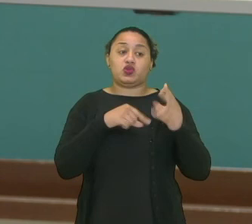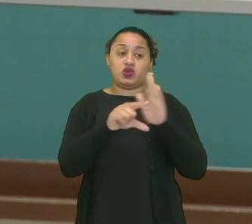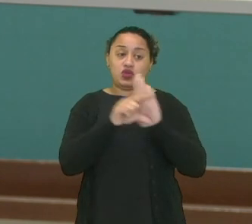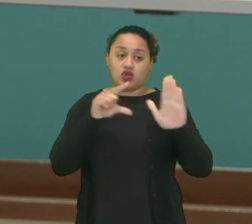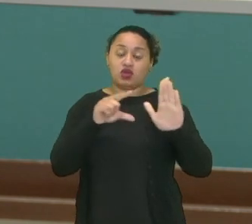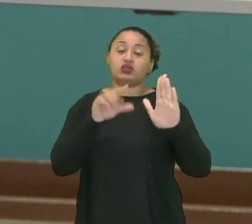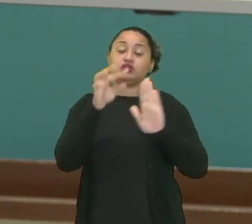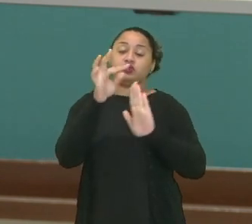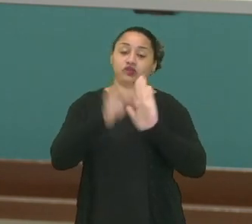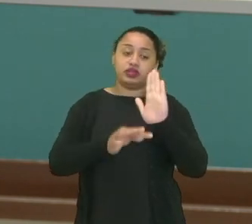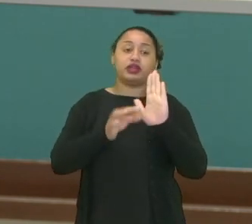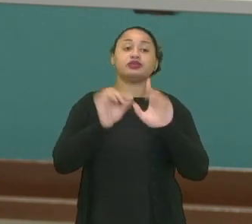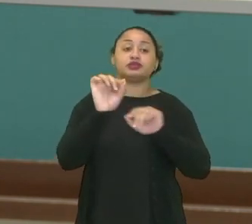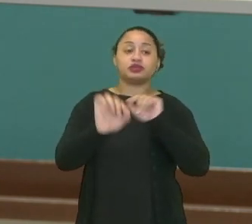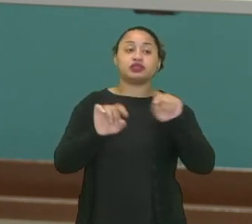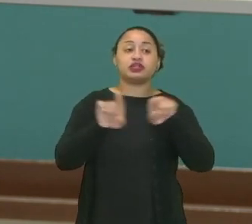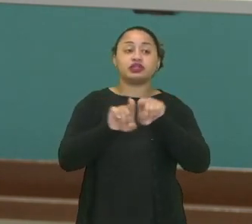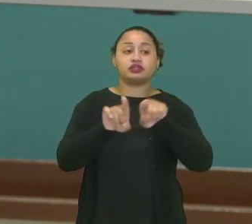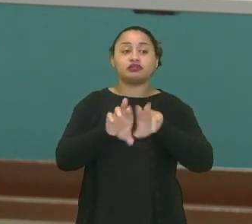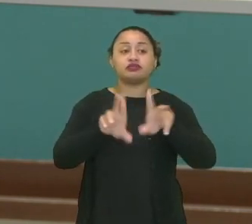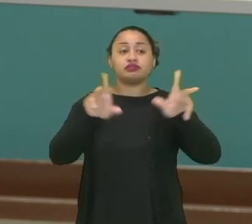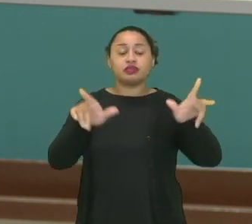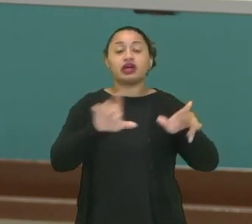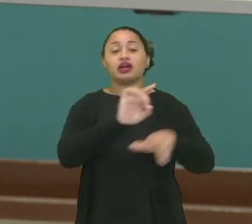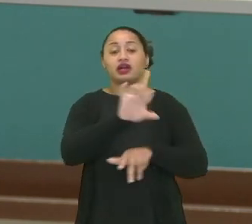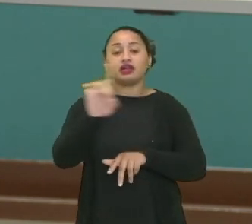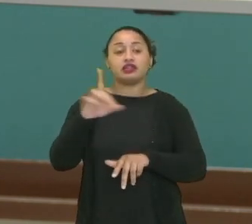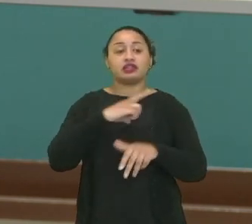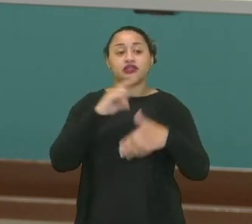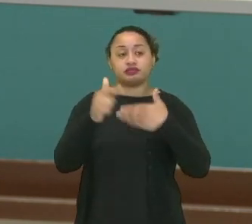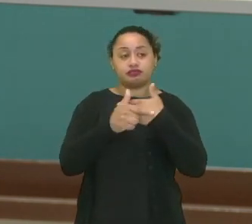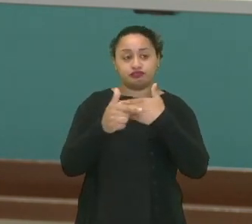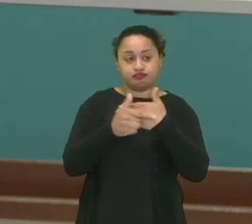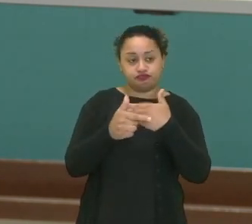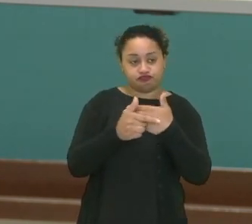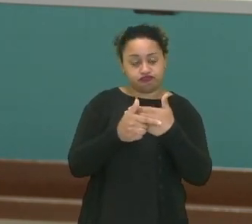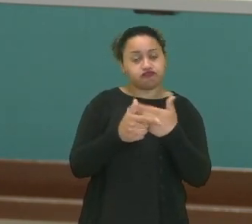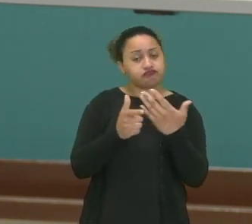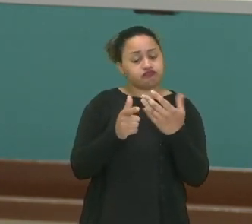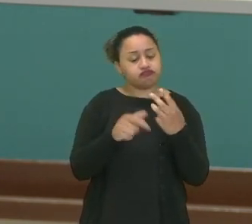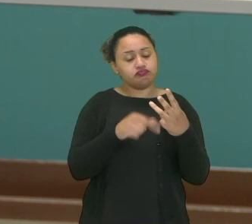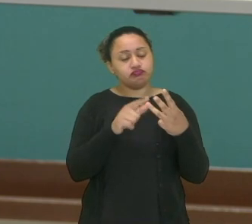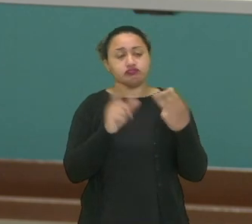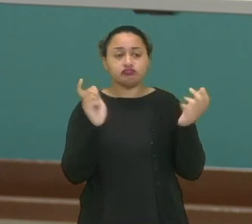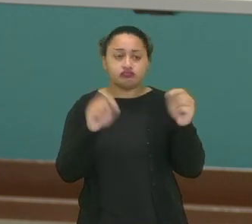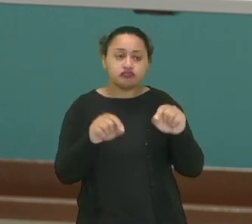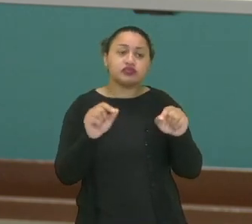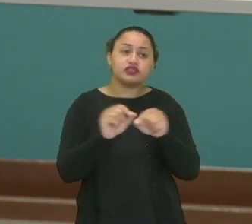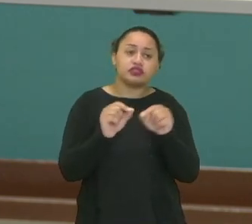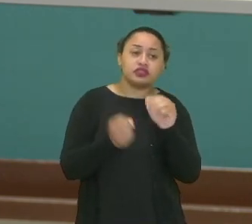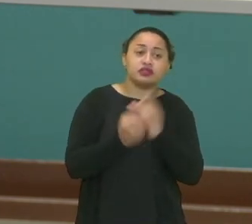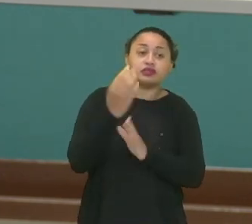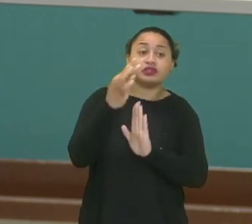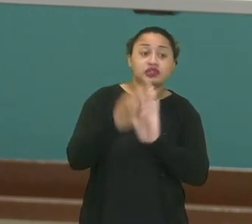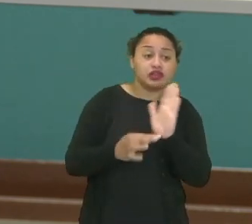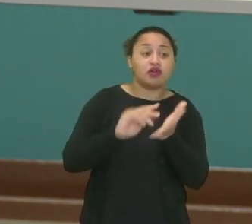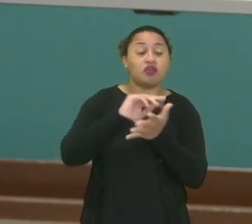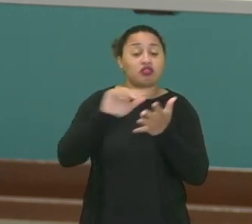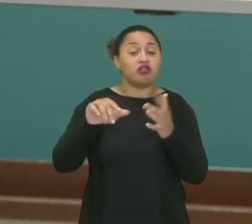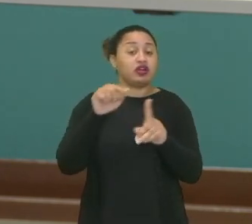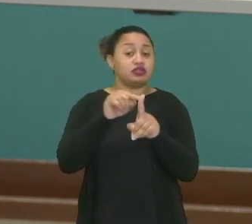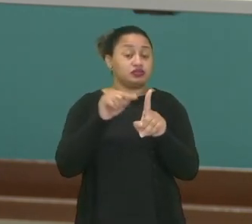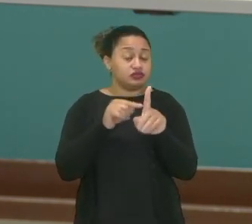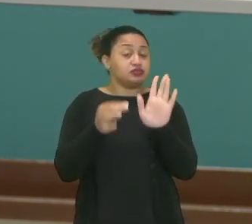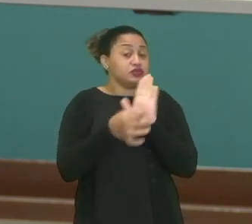dissertativo argumentativo se diferenciam e cada um tem uma função. É possível fazer uma produção textual com vários tipos